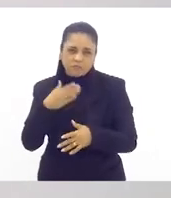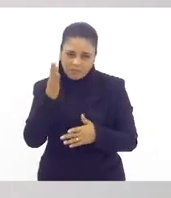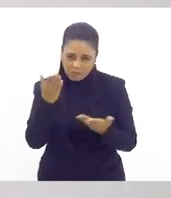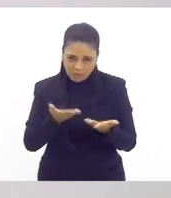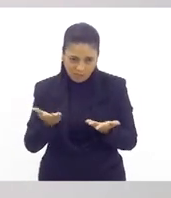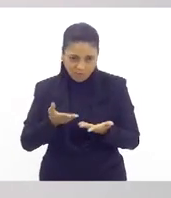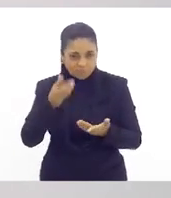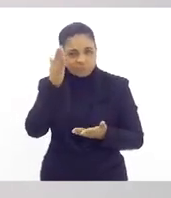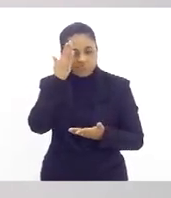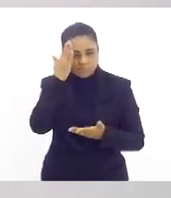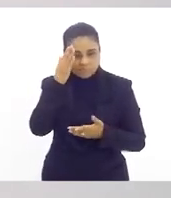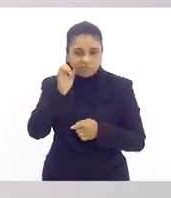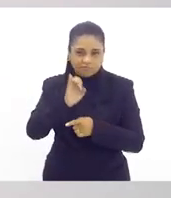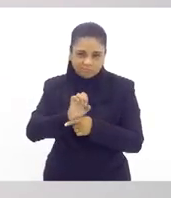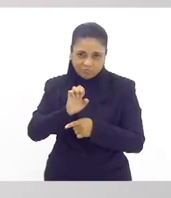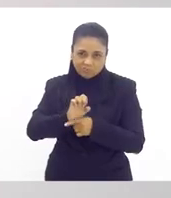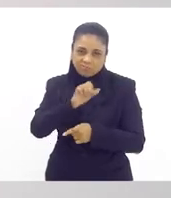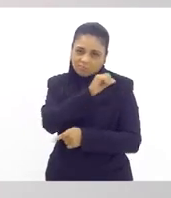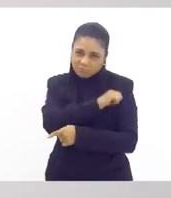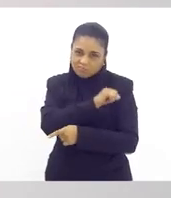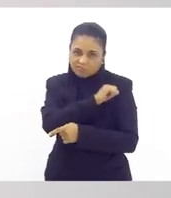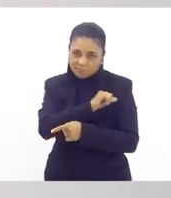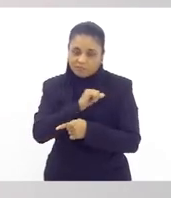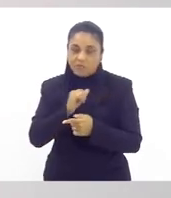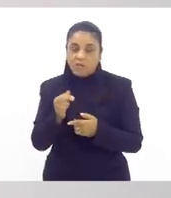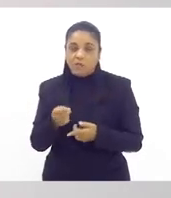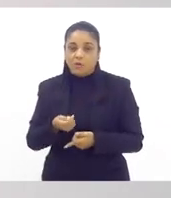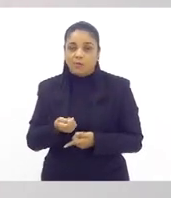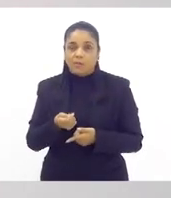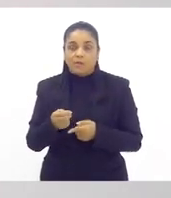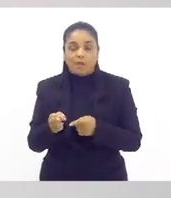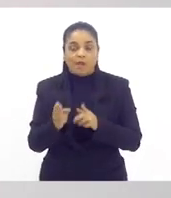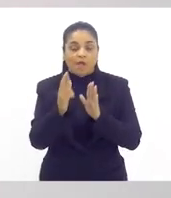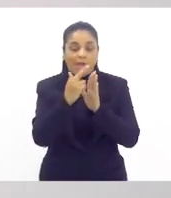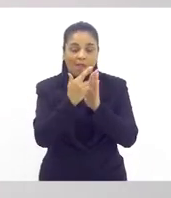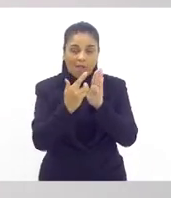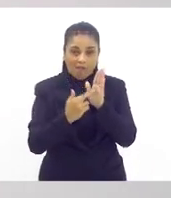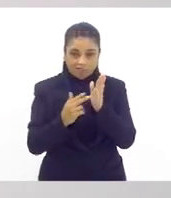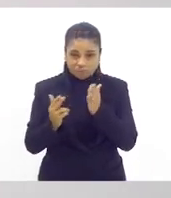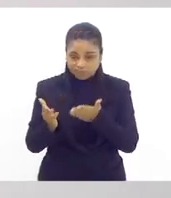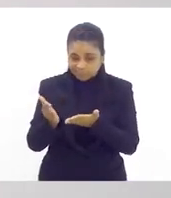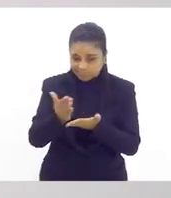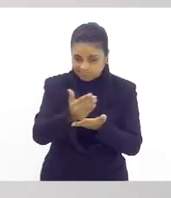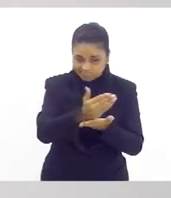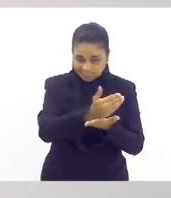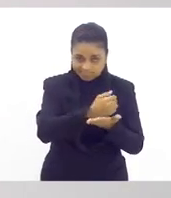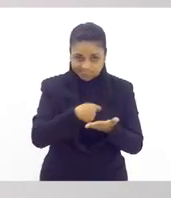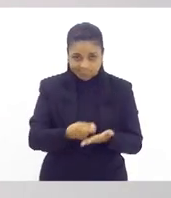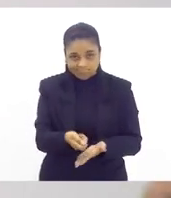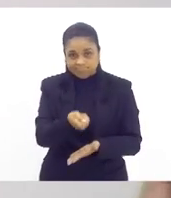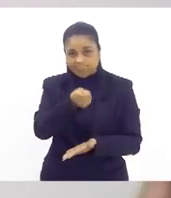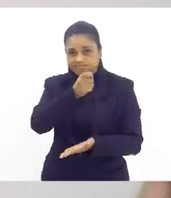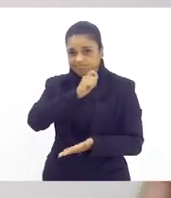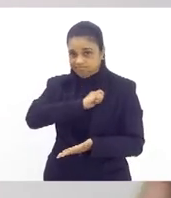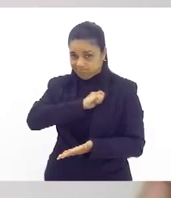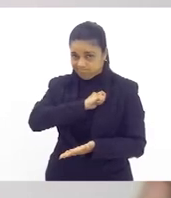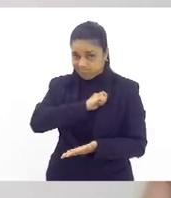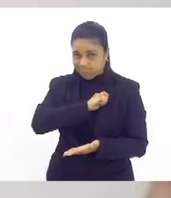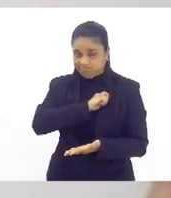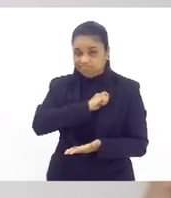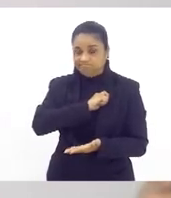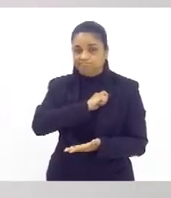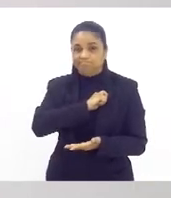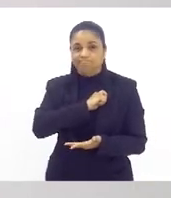o estado do Rio de Janeiro está sobre um regime que é um regime de recuperação fiscal Esse regime de recuperação fiscal